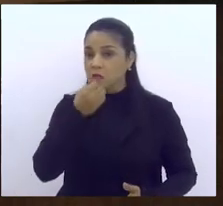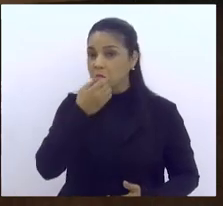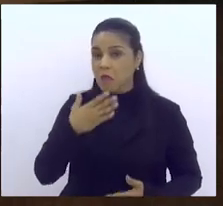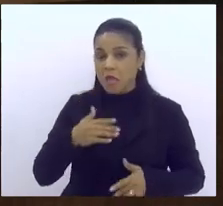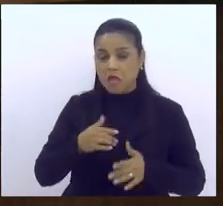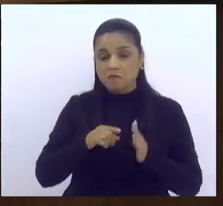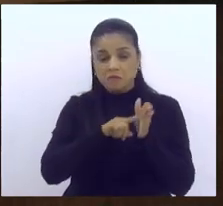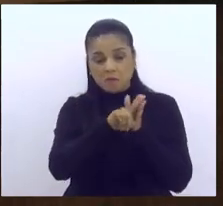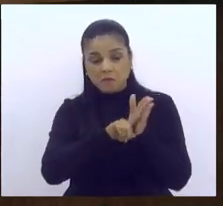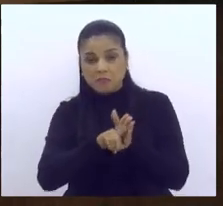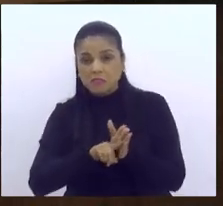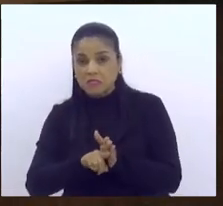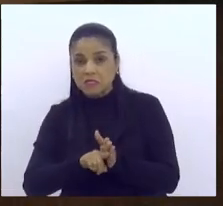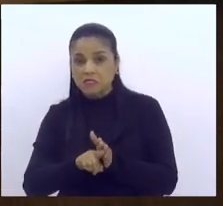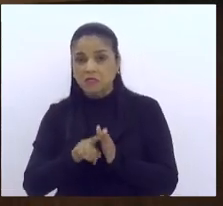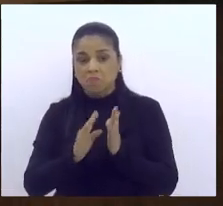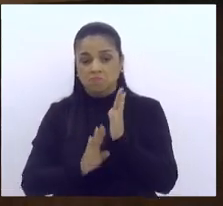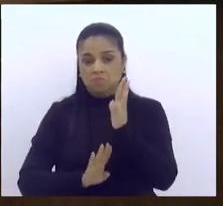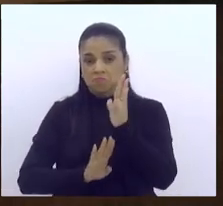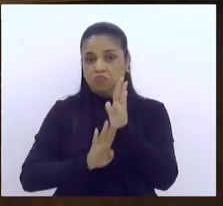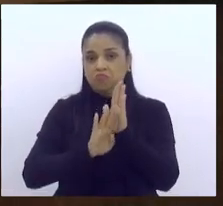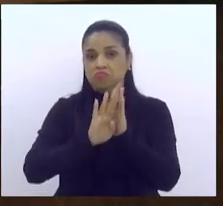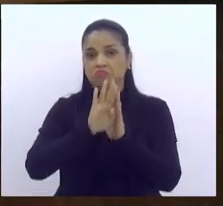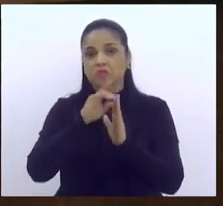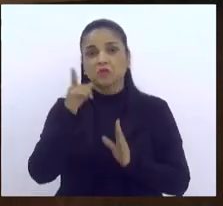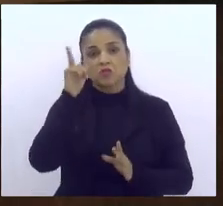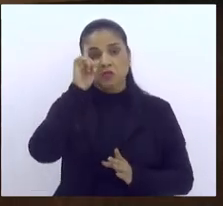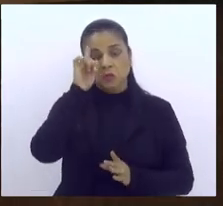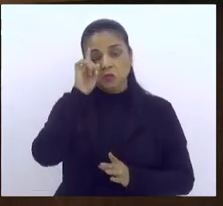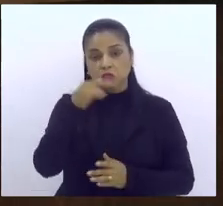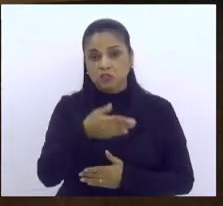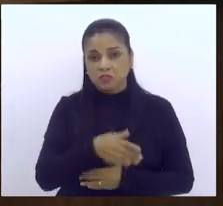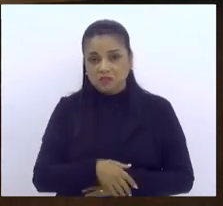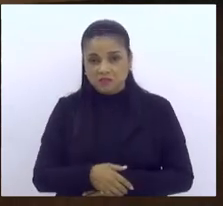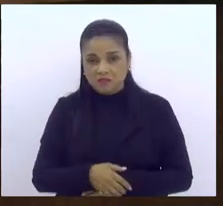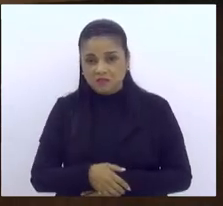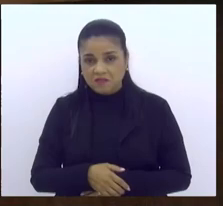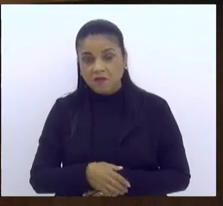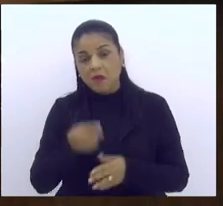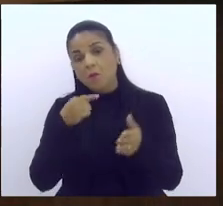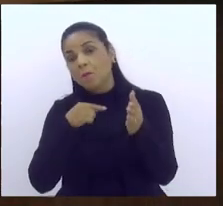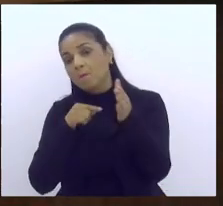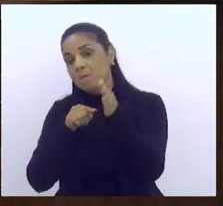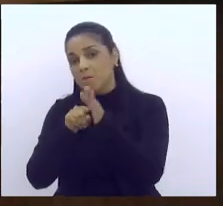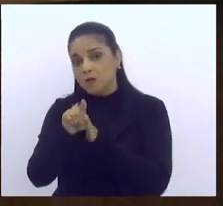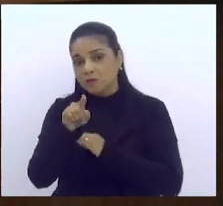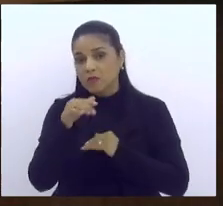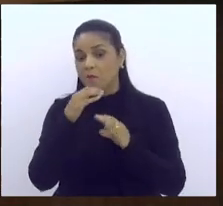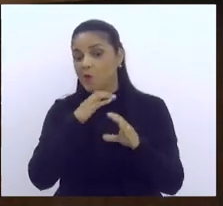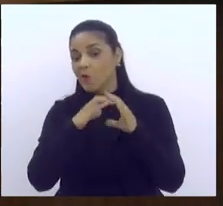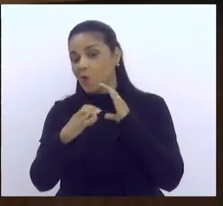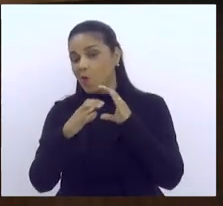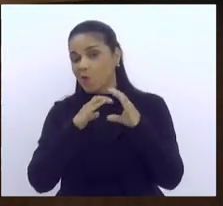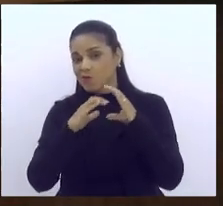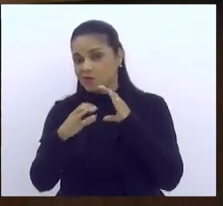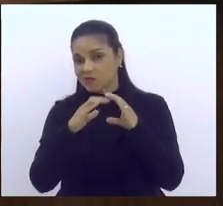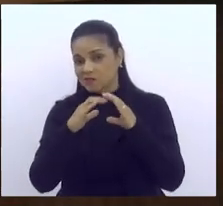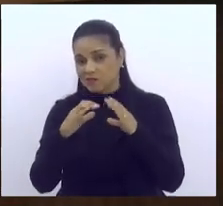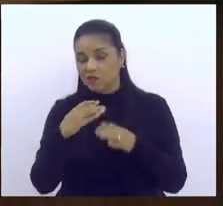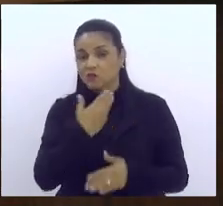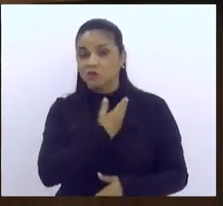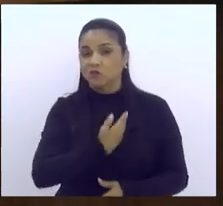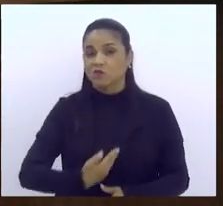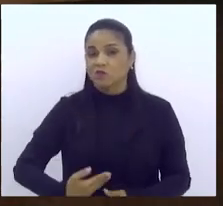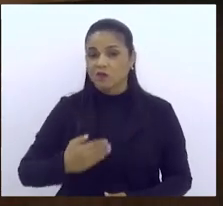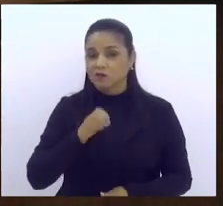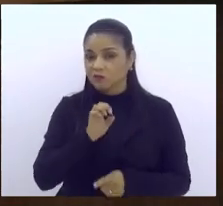pesquisa, porque eles fazem pesquisa todo dia. Então eu quero perguntar para a comunicação do governo do estado